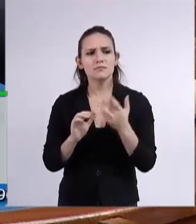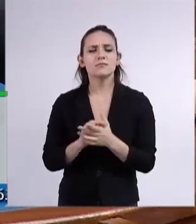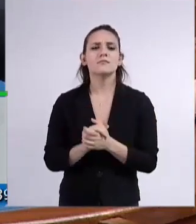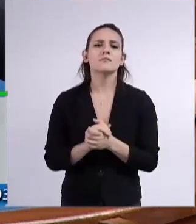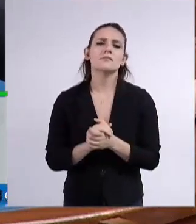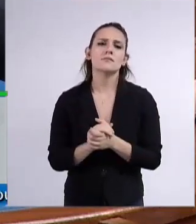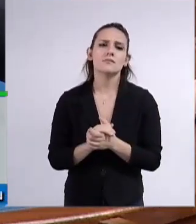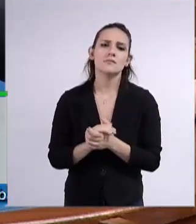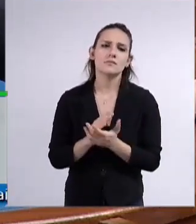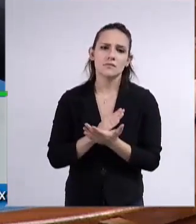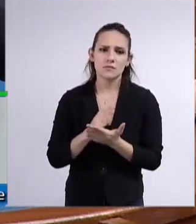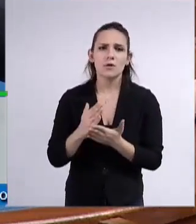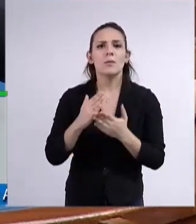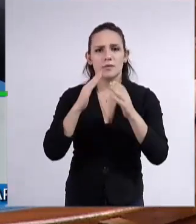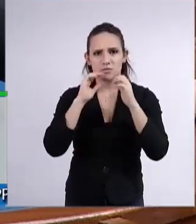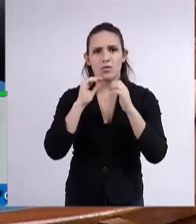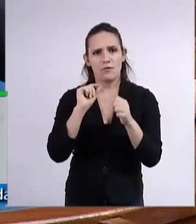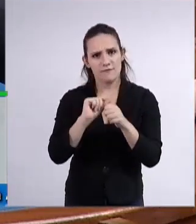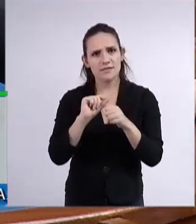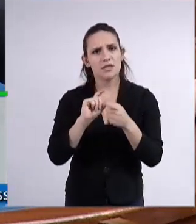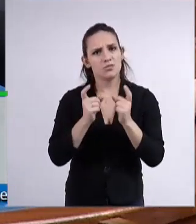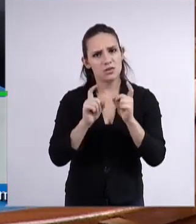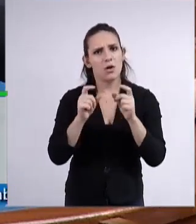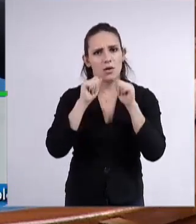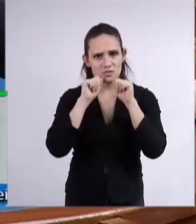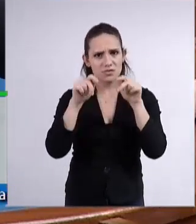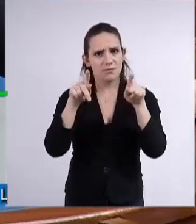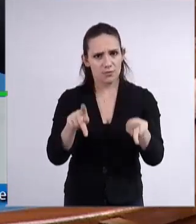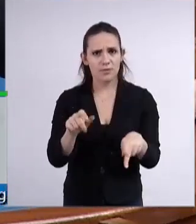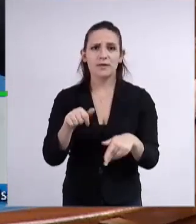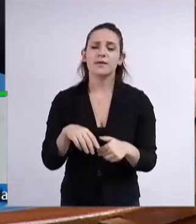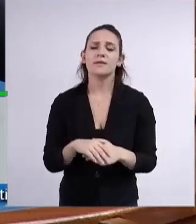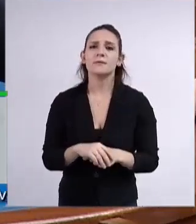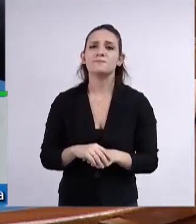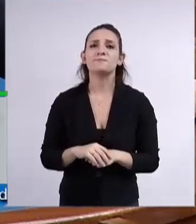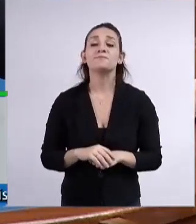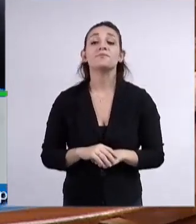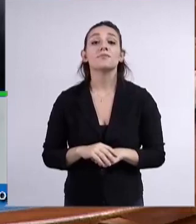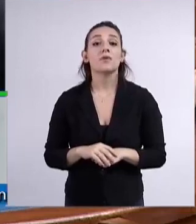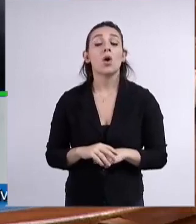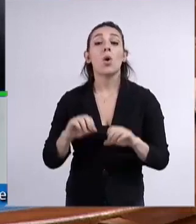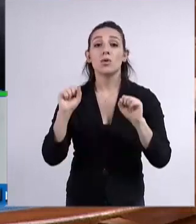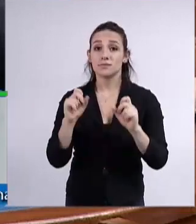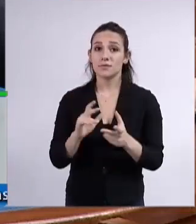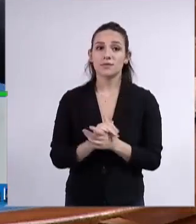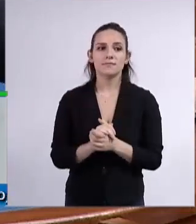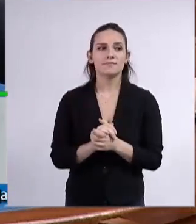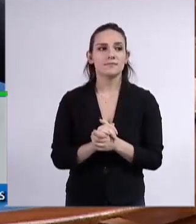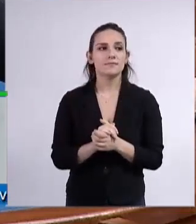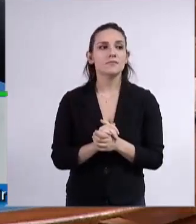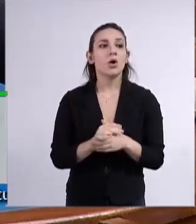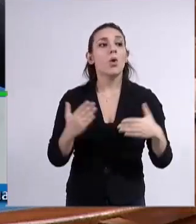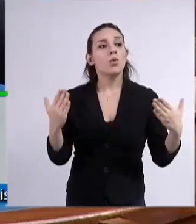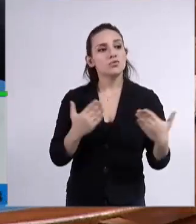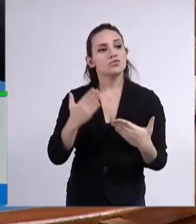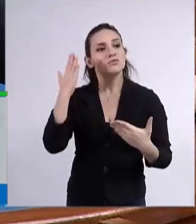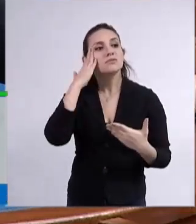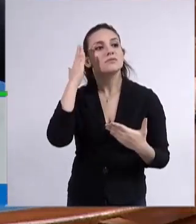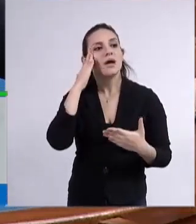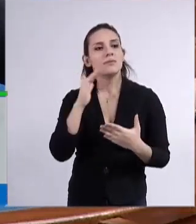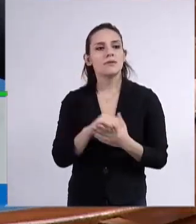inaugurou essas reuniões aqui na Casa Legislativa, onde das informações nós pudemos, por exemplo, aquilatar